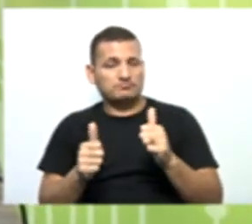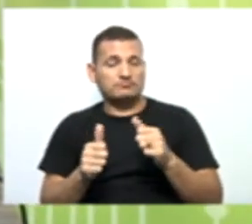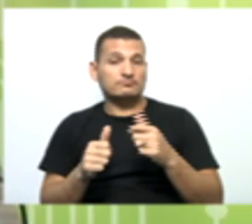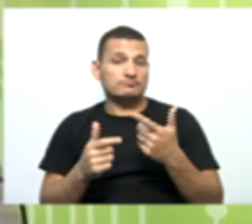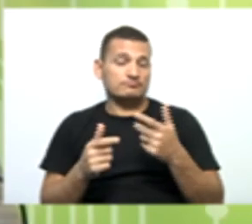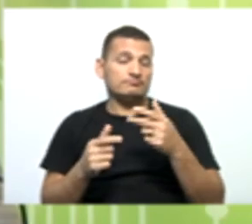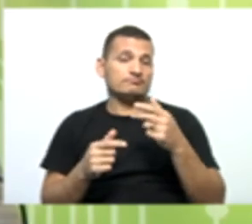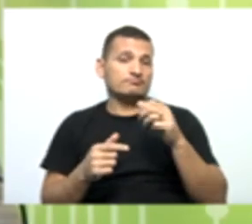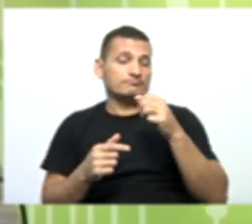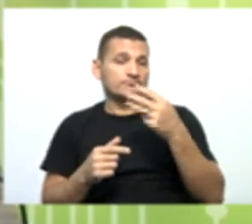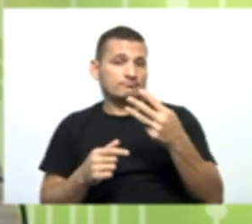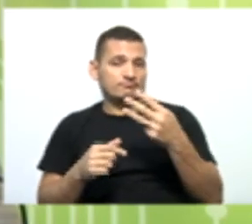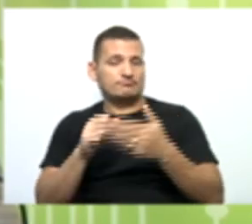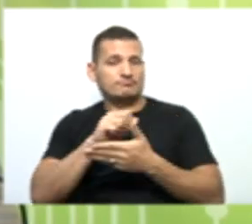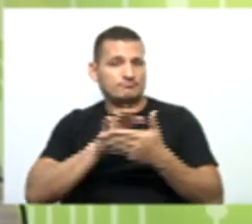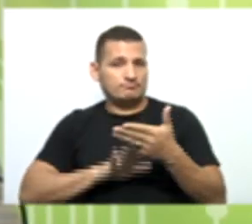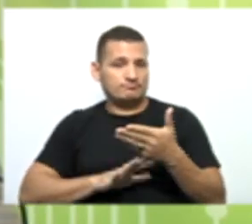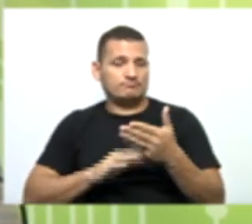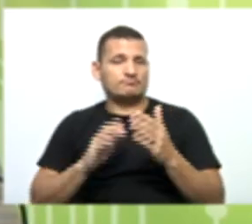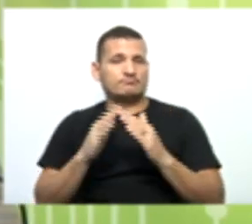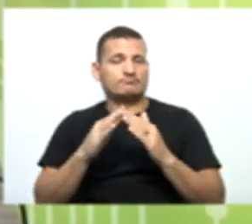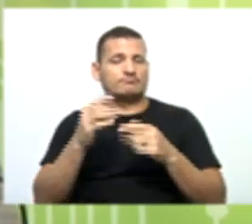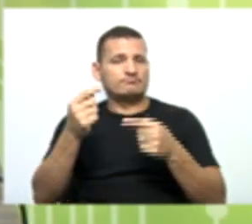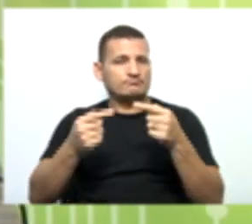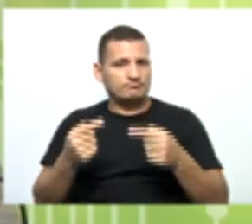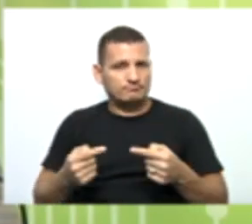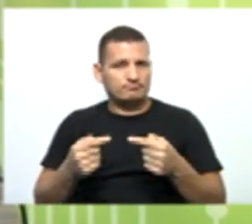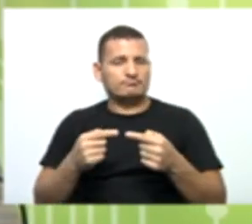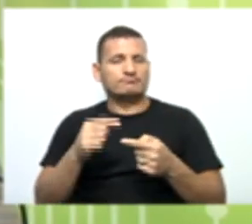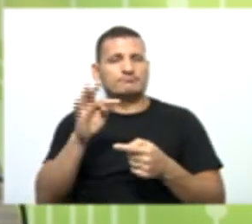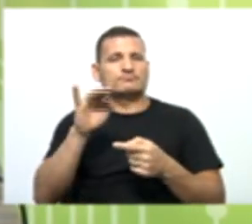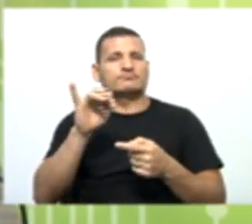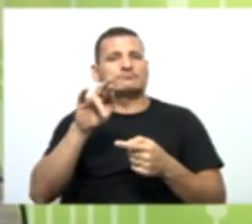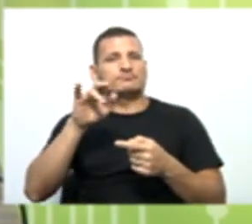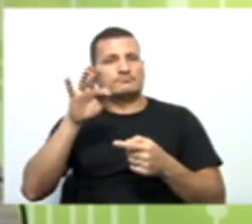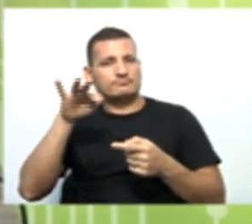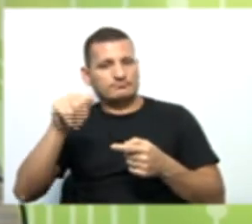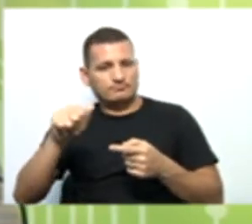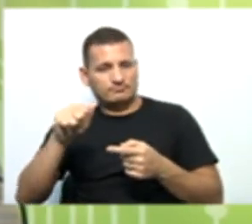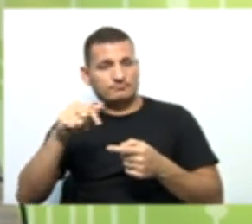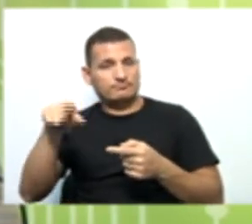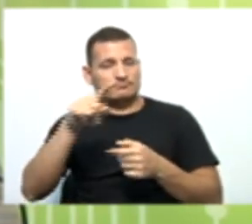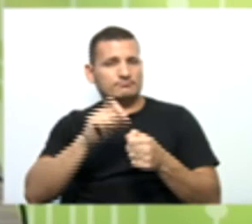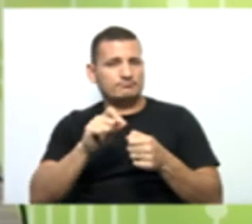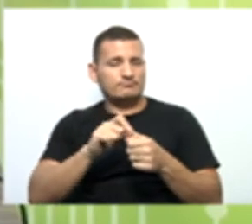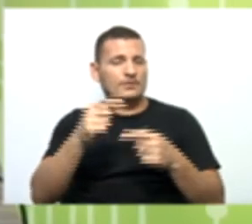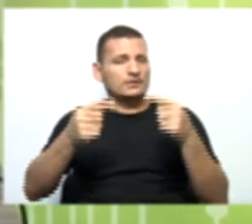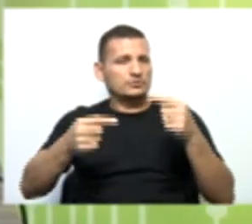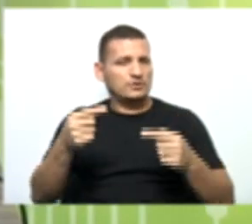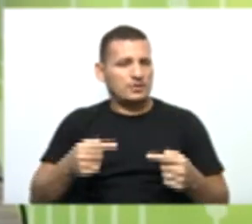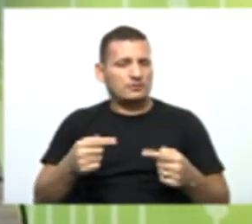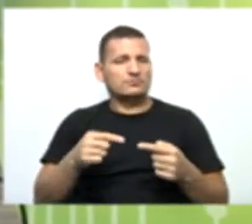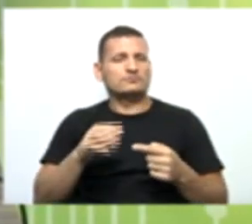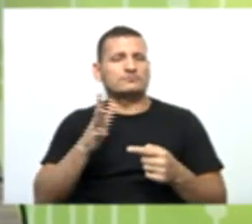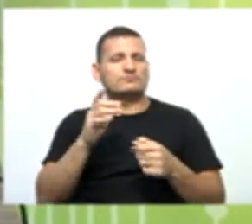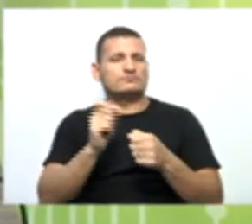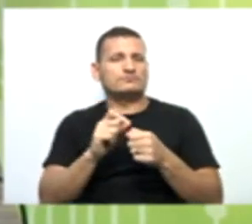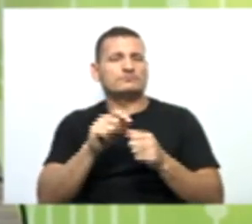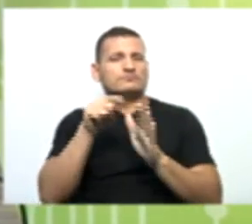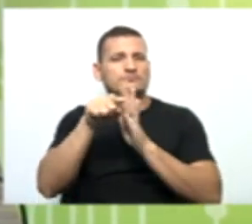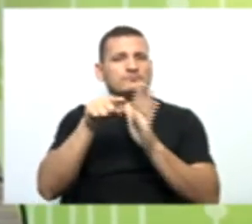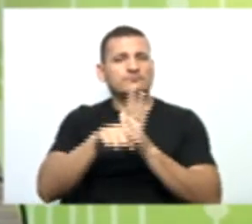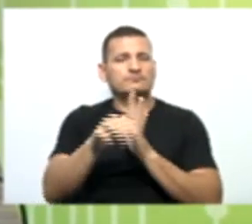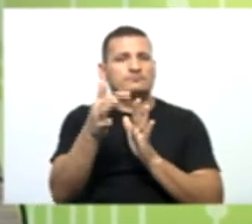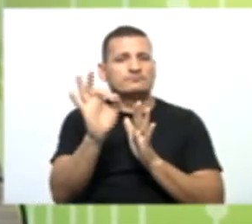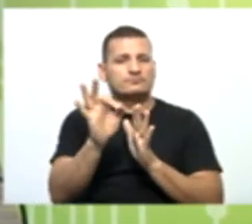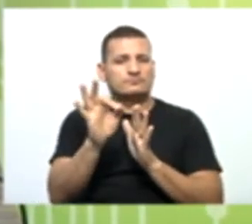3 atividades de percurso, questionário e tarefa para vocês fazerem. O questionário foi feito lá com 10